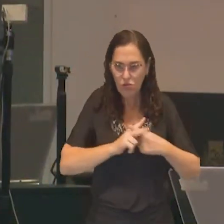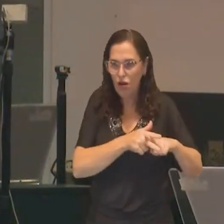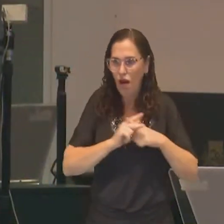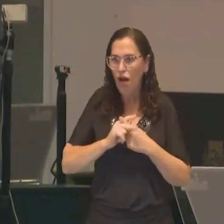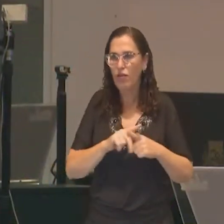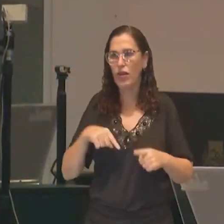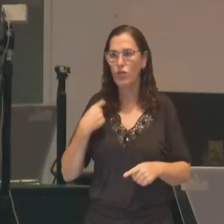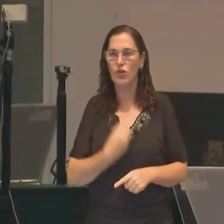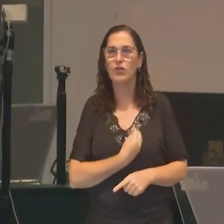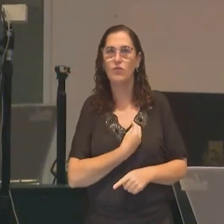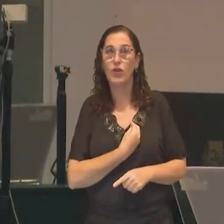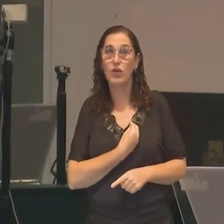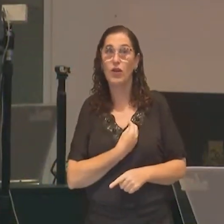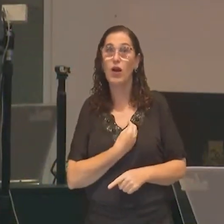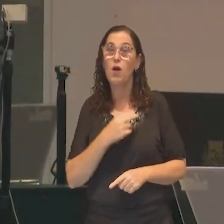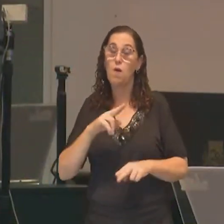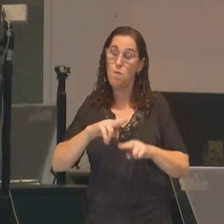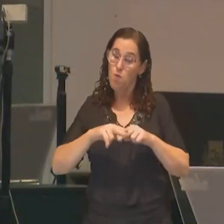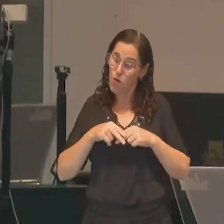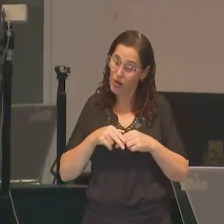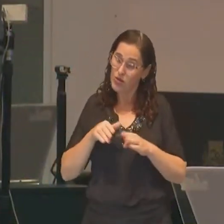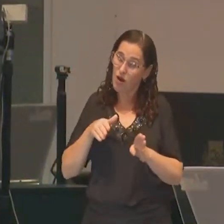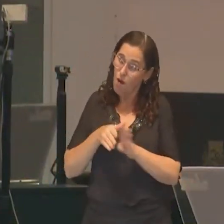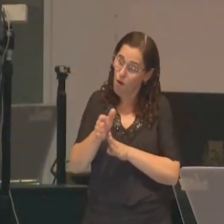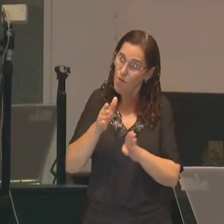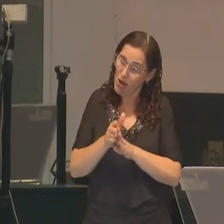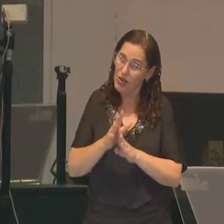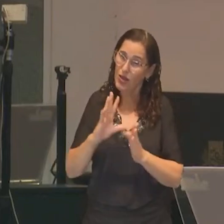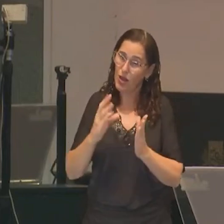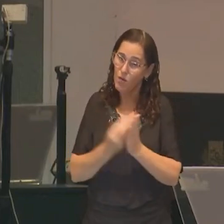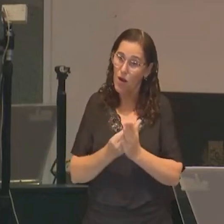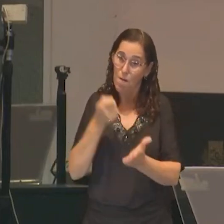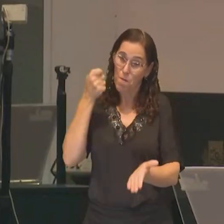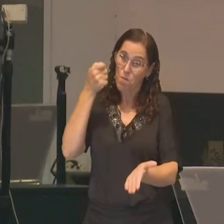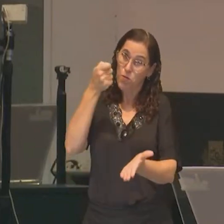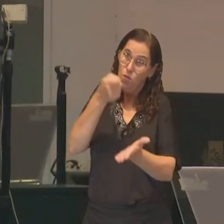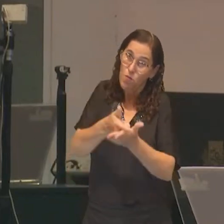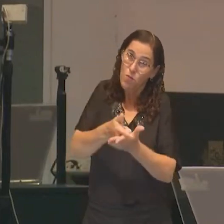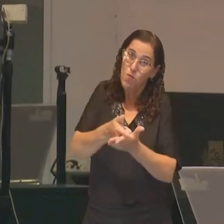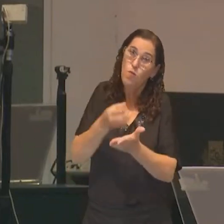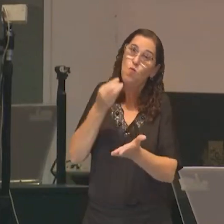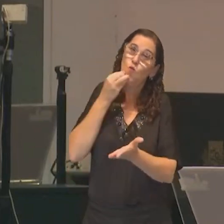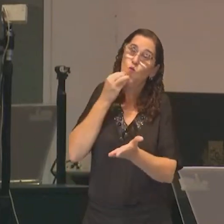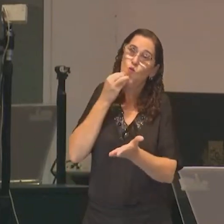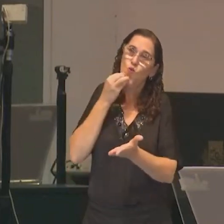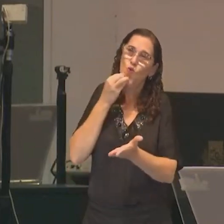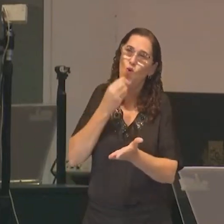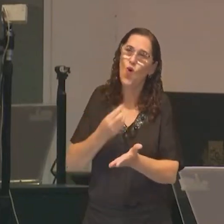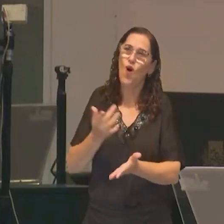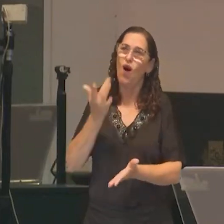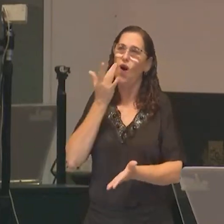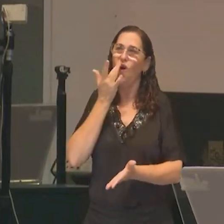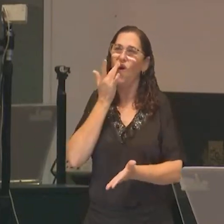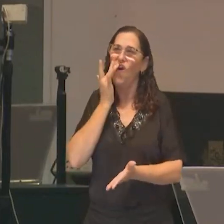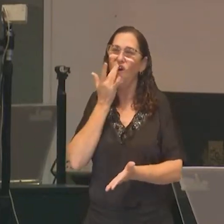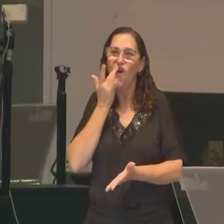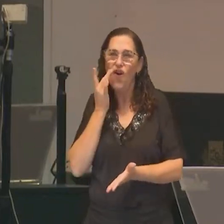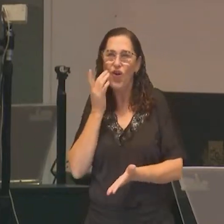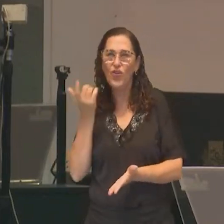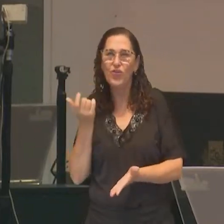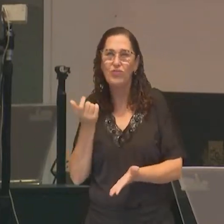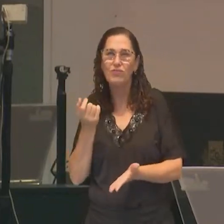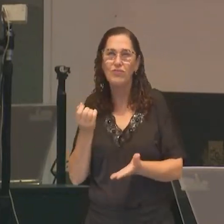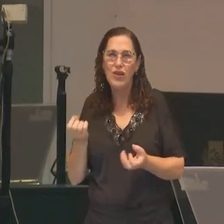Por isso ele recomenda que aquela igreja pudesse comprar o ouro refinado, mas ele também diz,